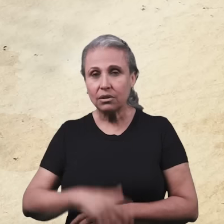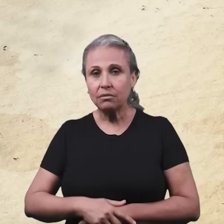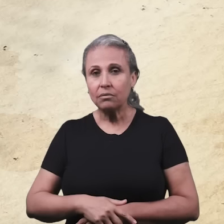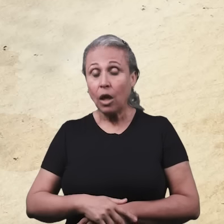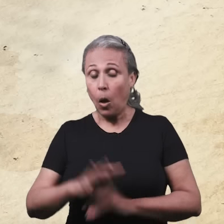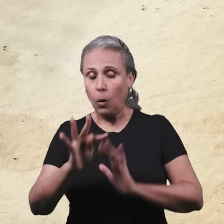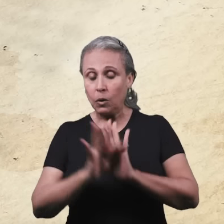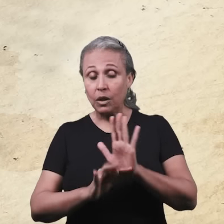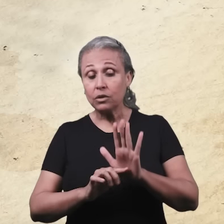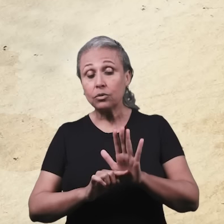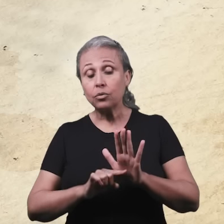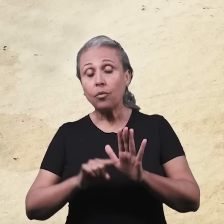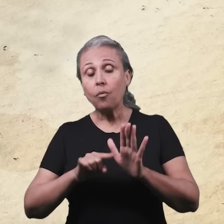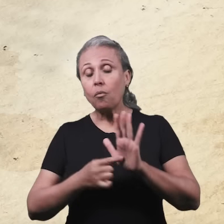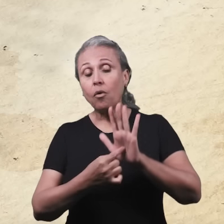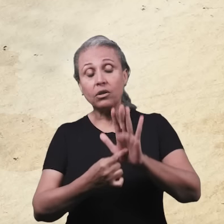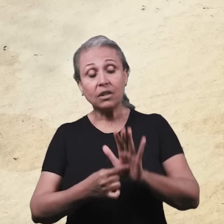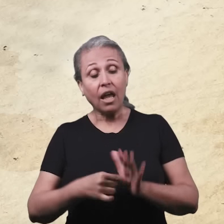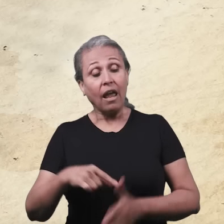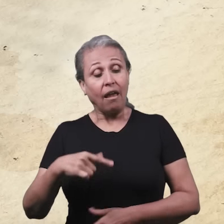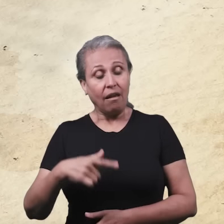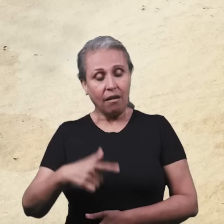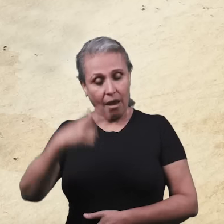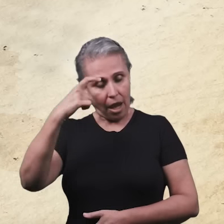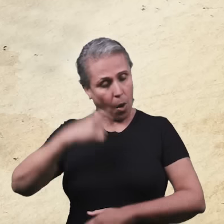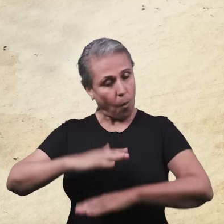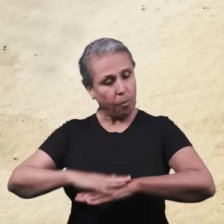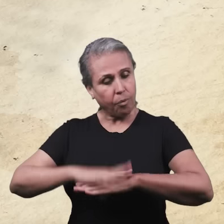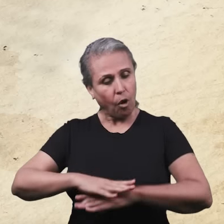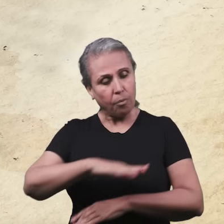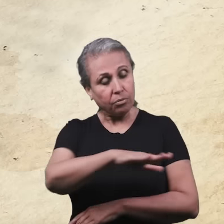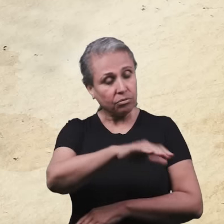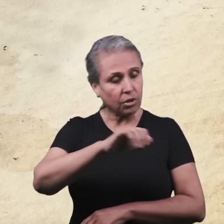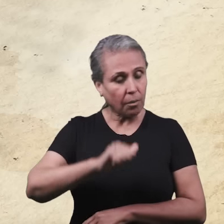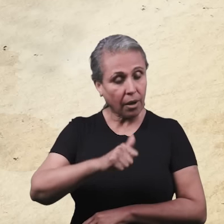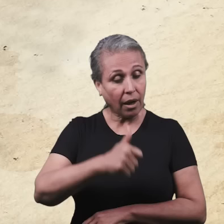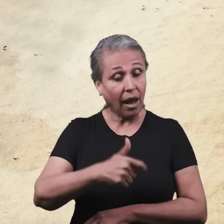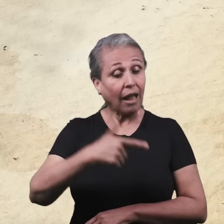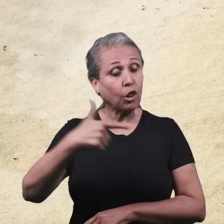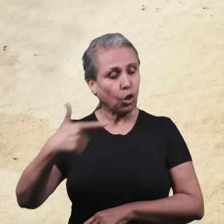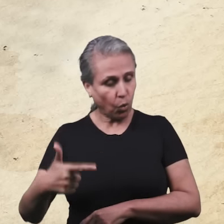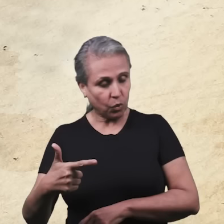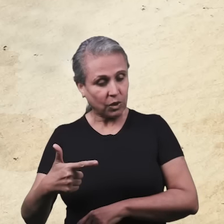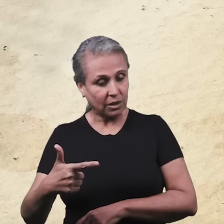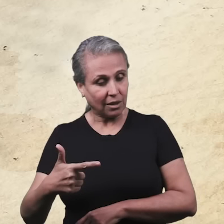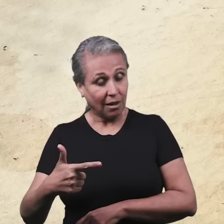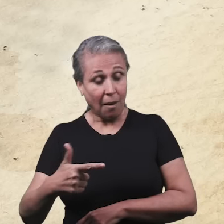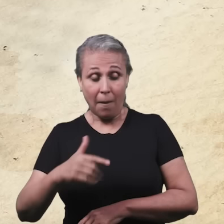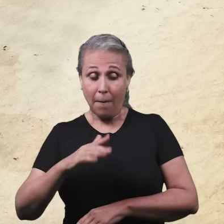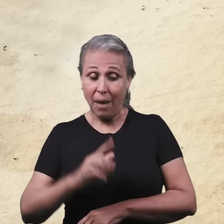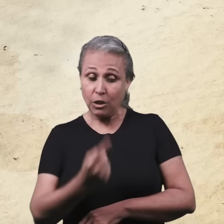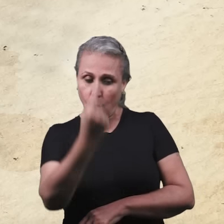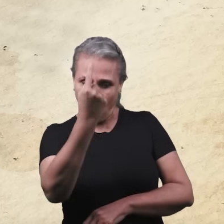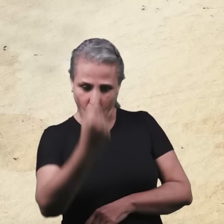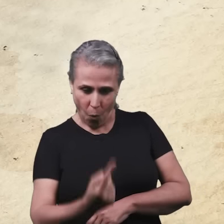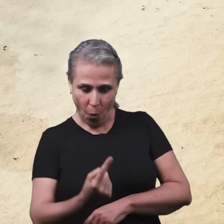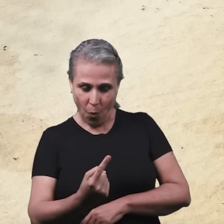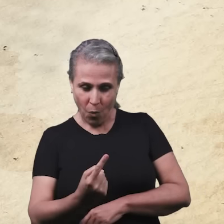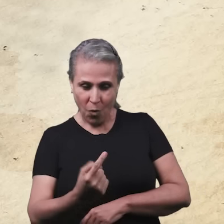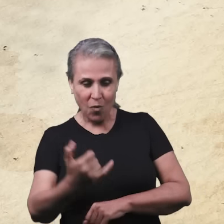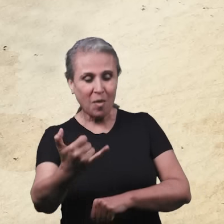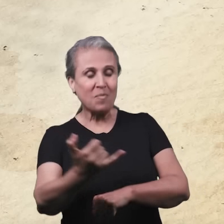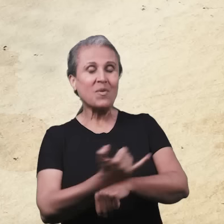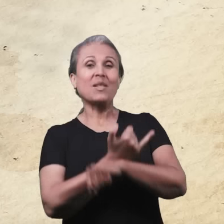vós, os 12, e um de vós é o diabo. E quando nós pegamos no original aqui, essa